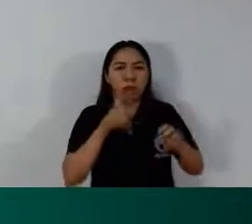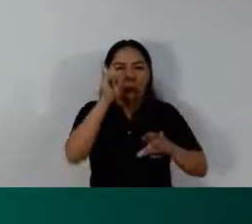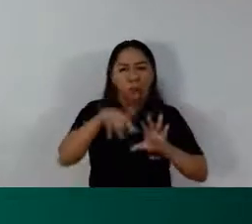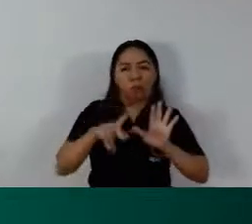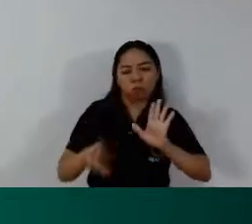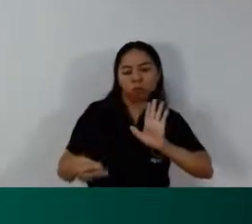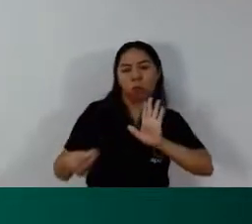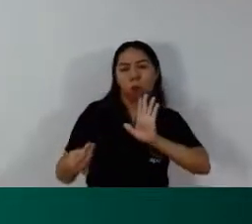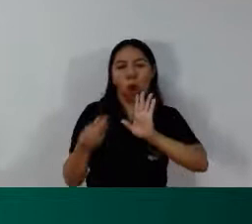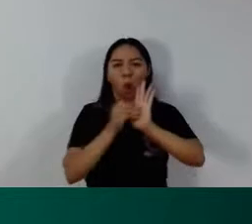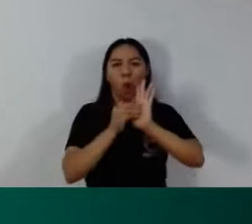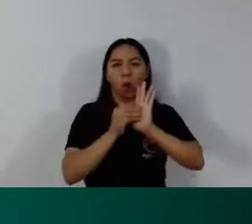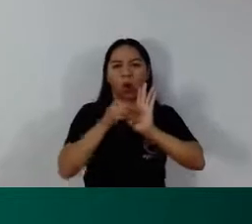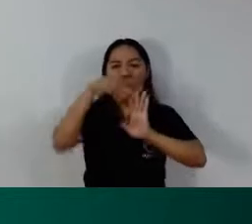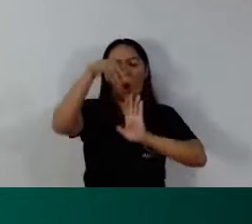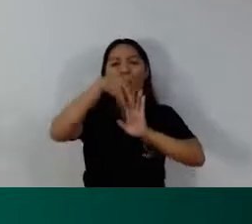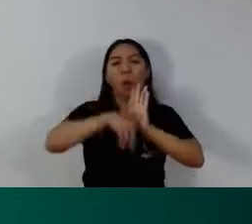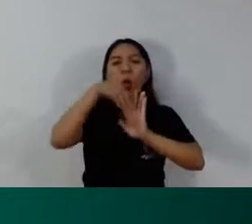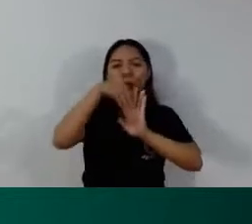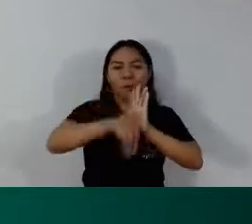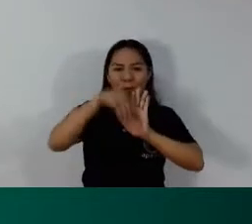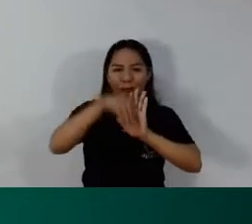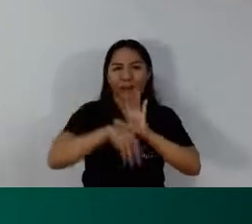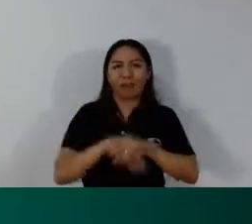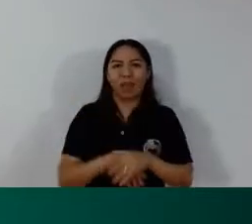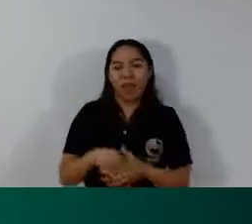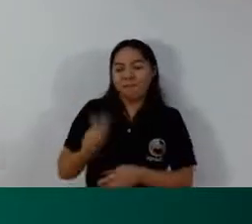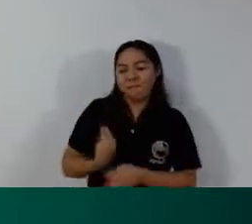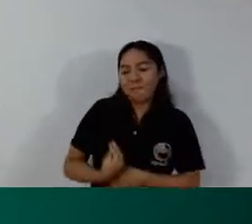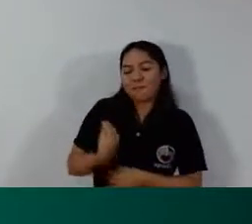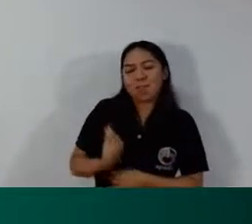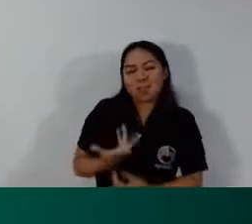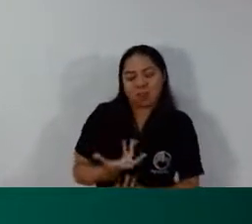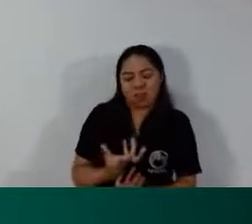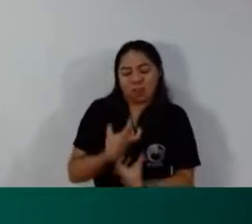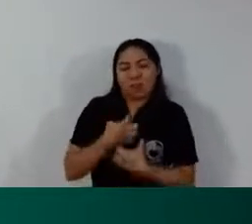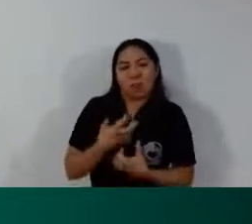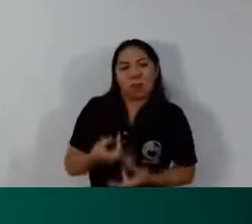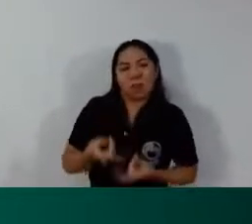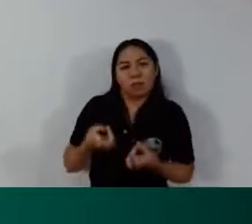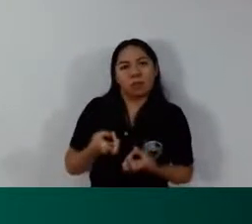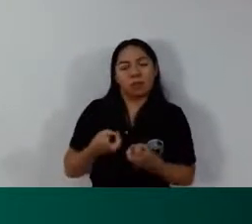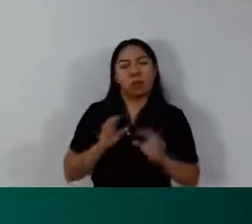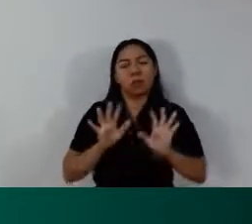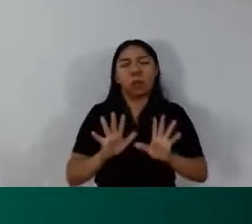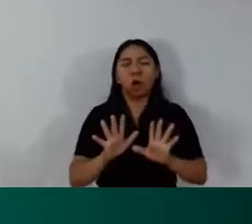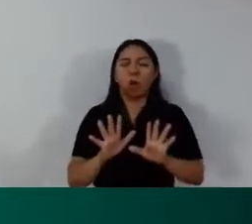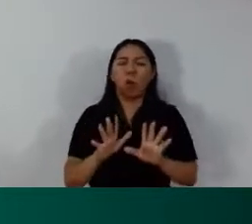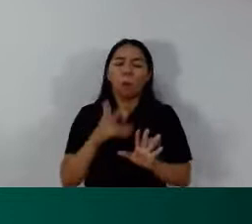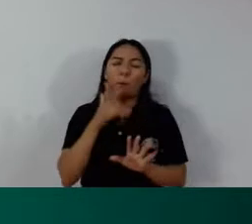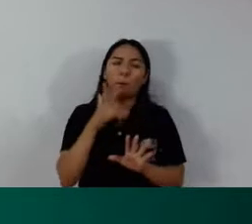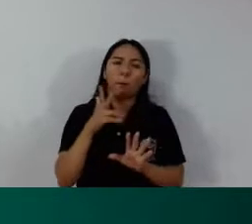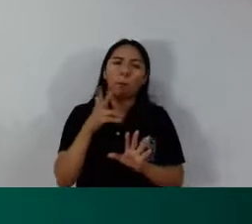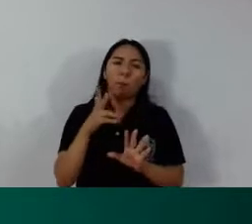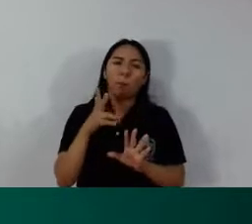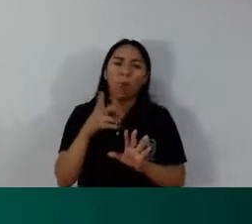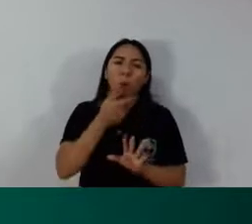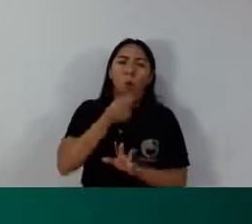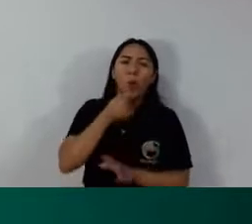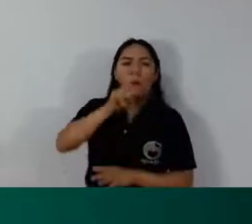vivido vivido sentido percebido E aí volta-se para o que o Léo é